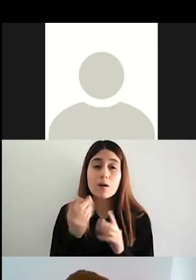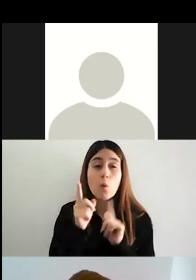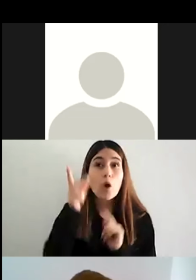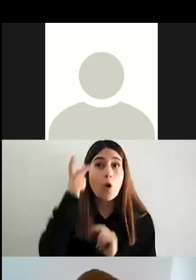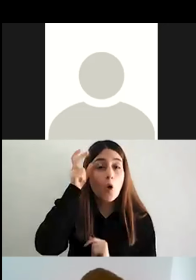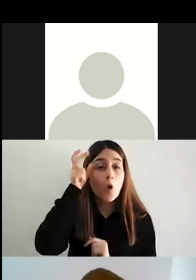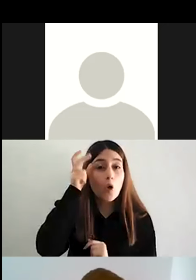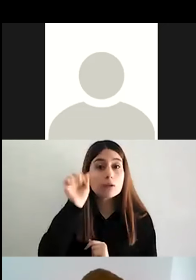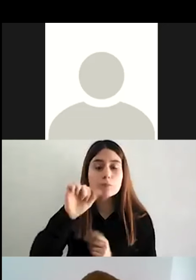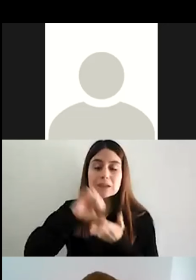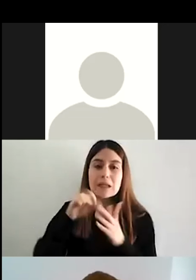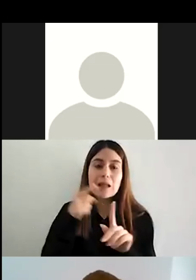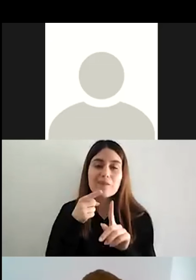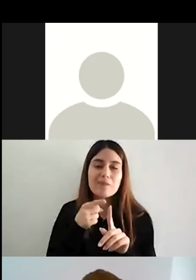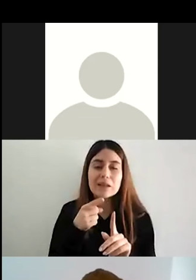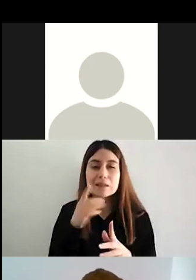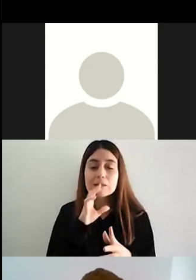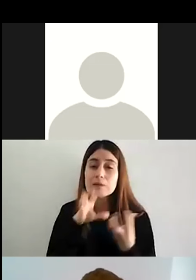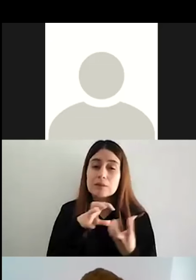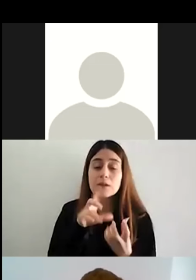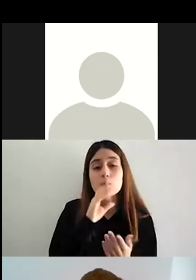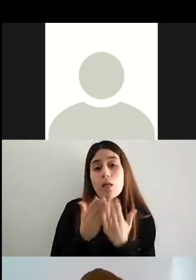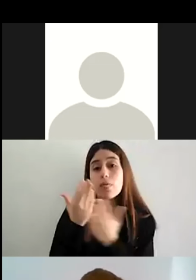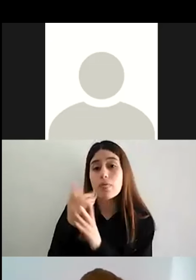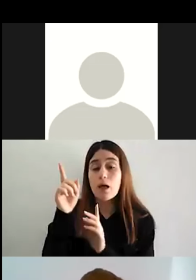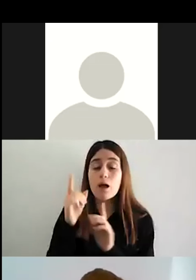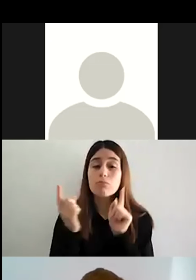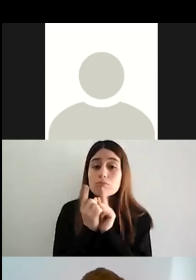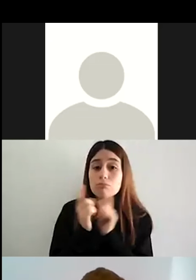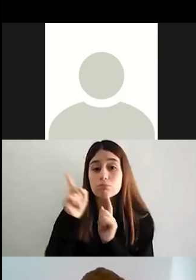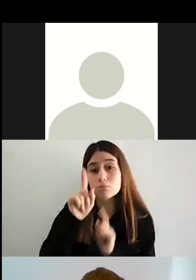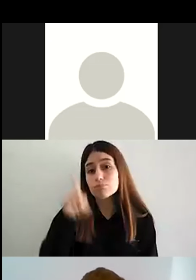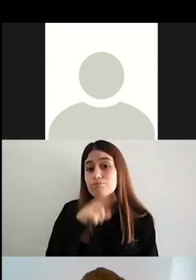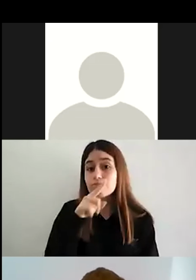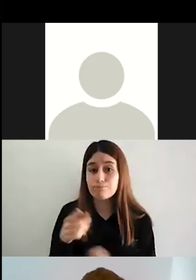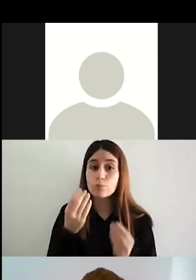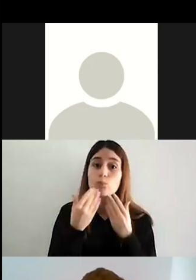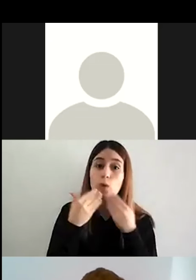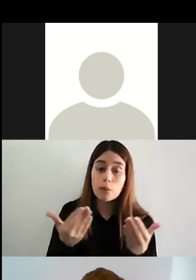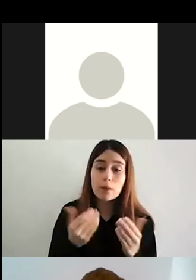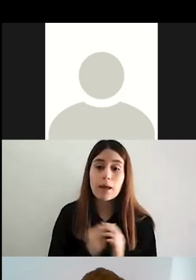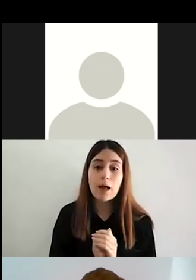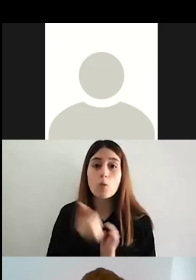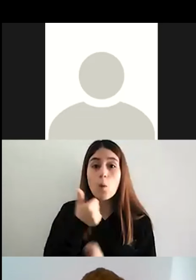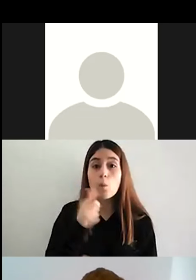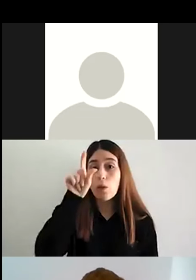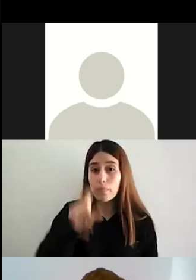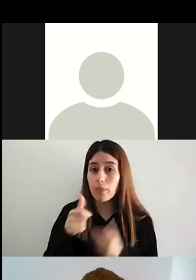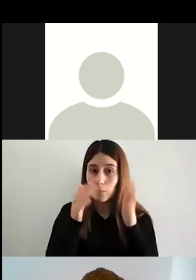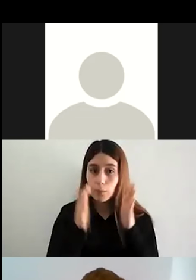centros de referência, é que seria proposto à tutela a sua anulação. Muito obrigado e um bom dia para todos.